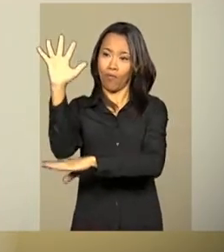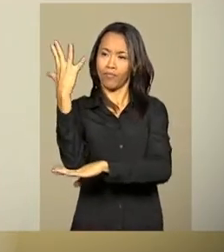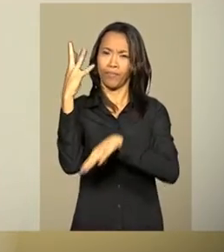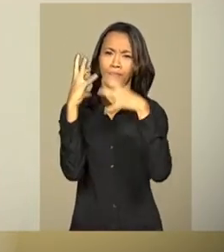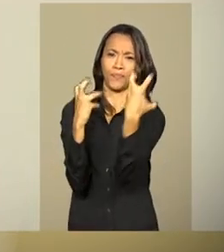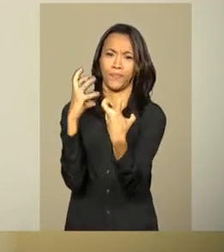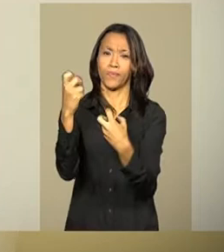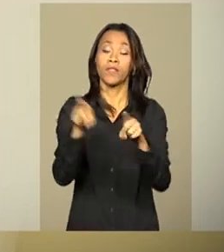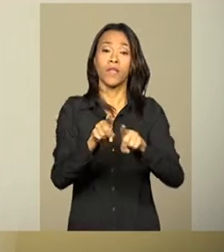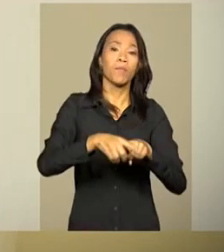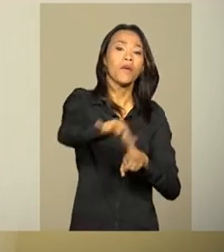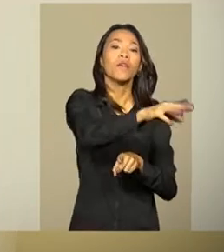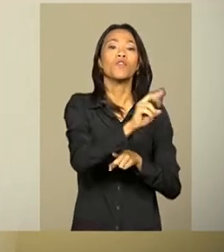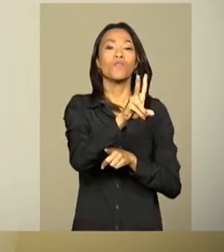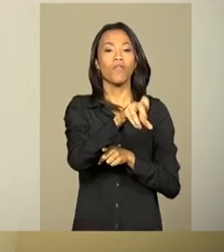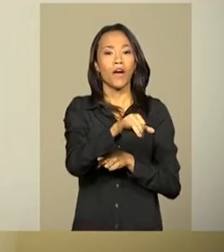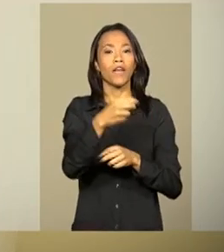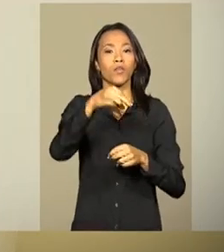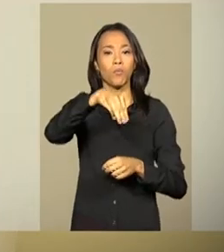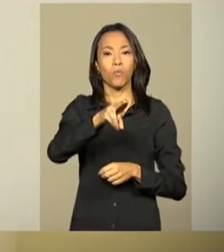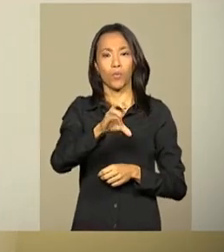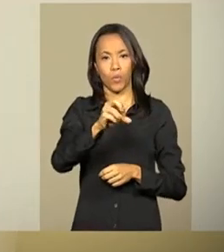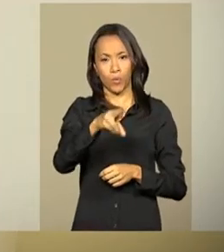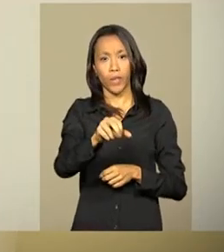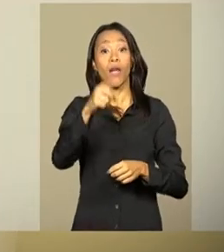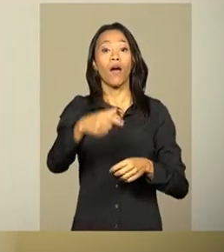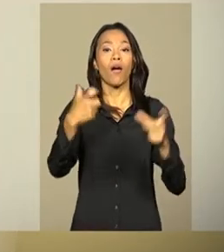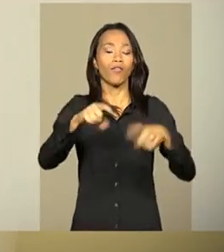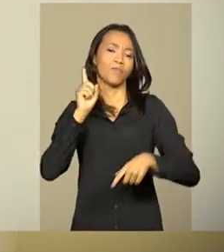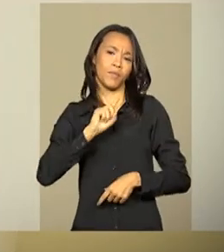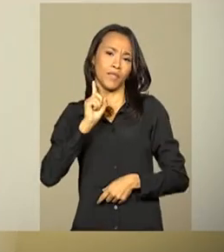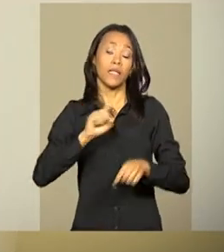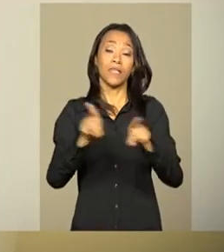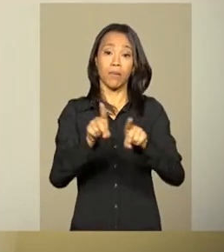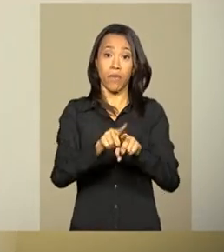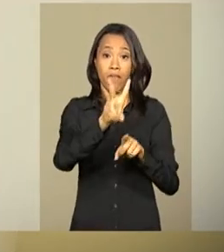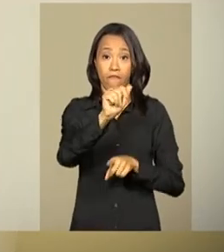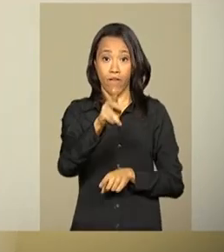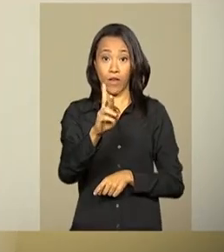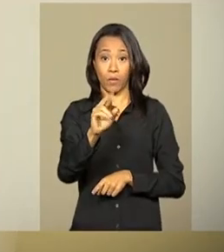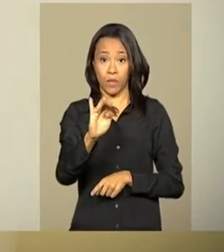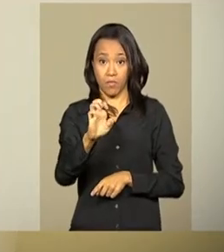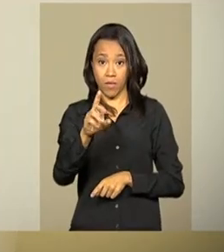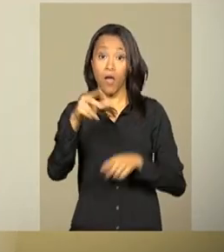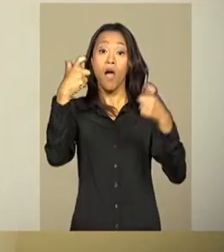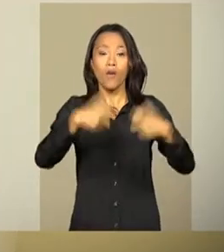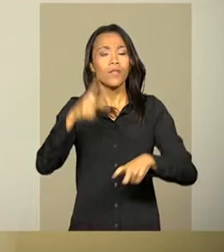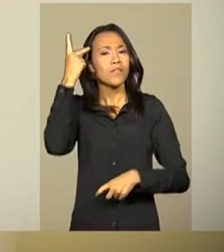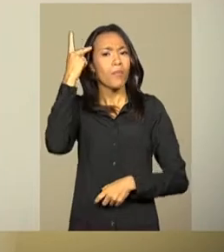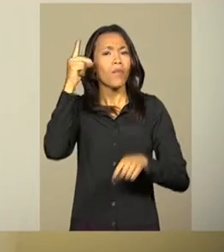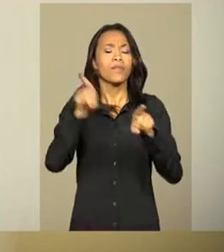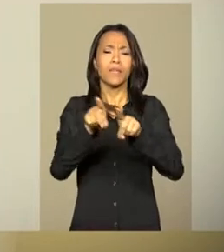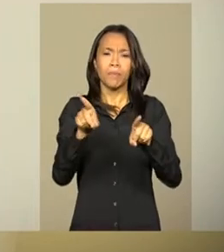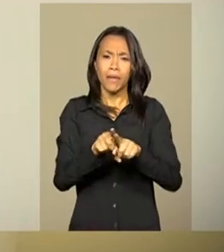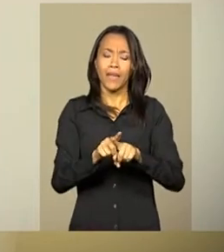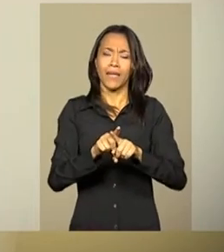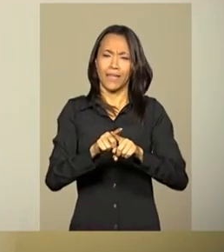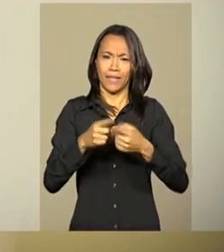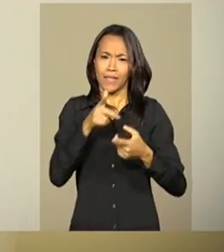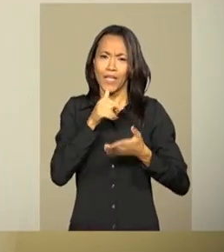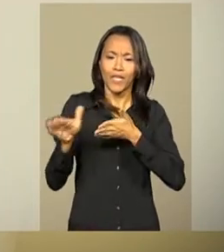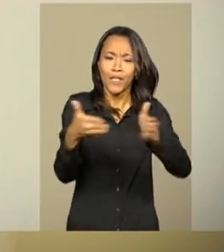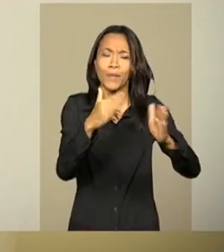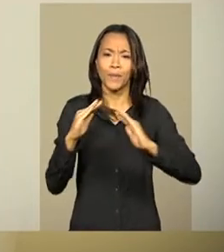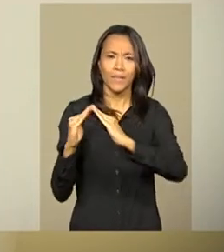no Vale do Jequitinhonha e do Mucuri Minas Gerais do Vale do Ribeira em São Paulo nas comunidades ribeirinhas do